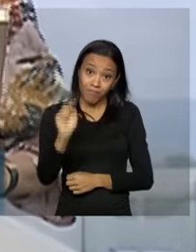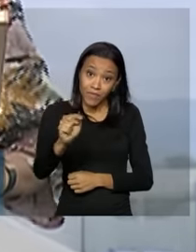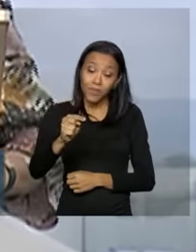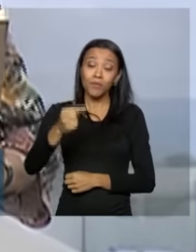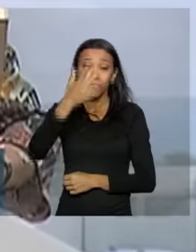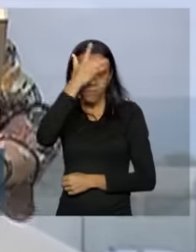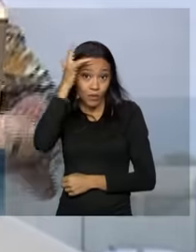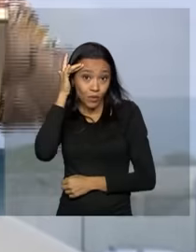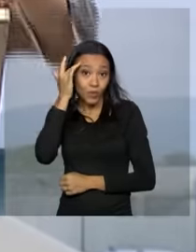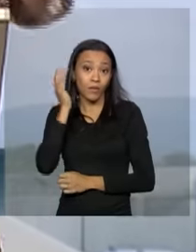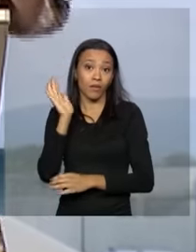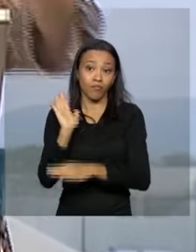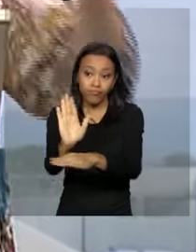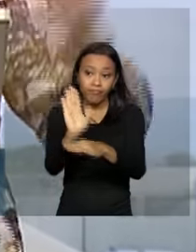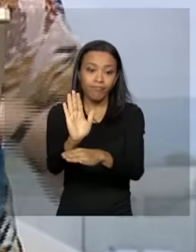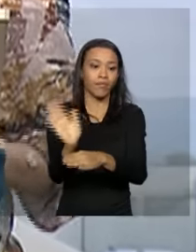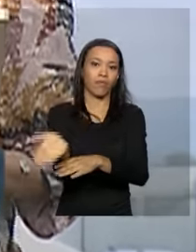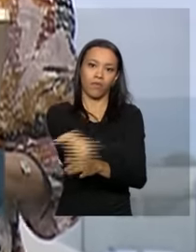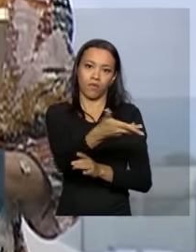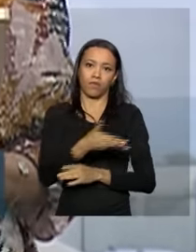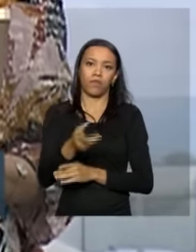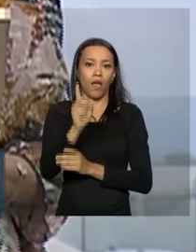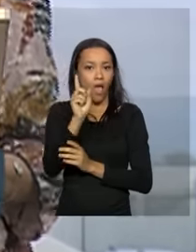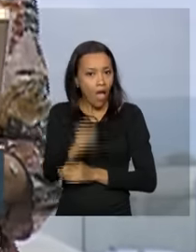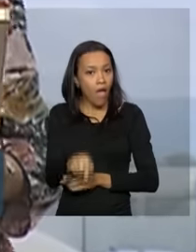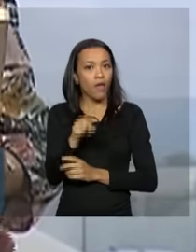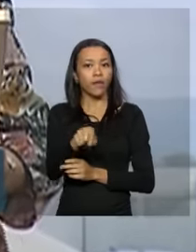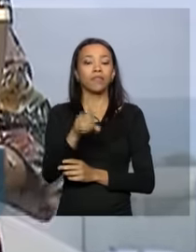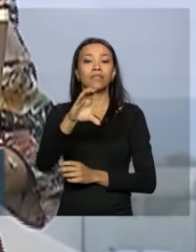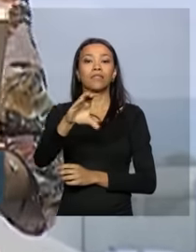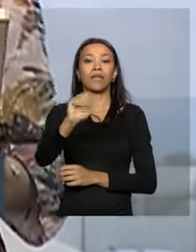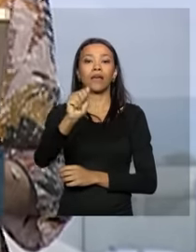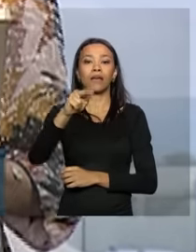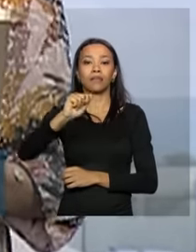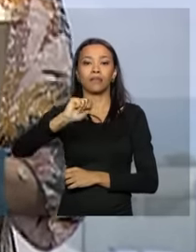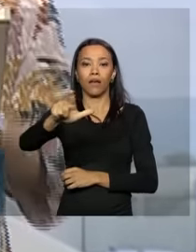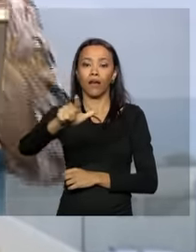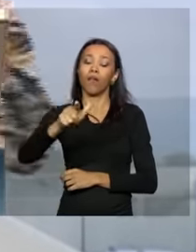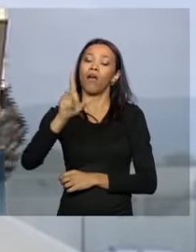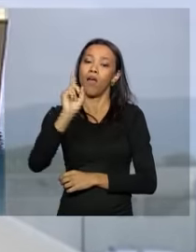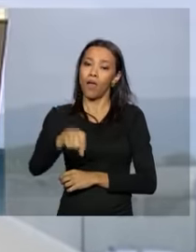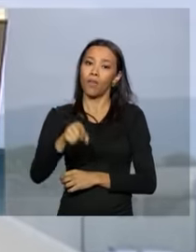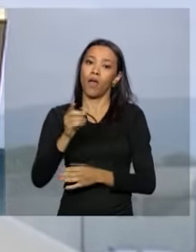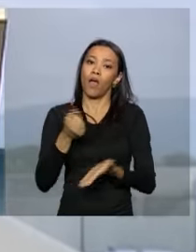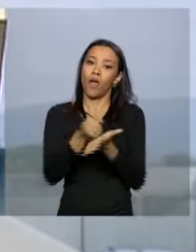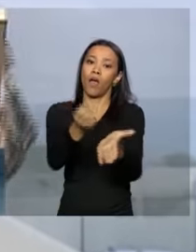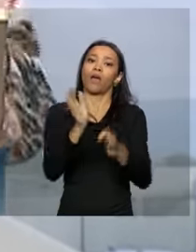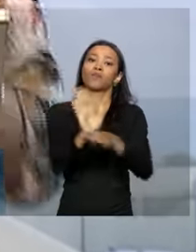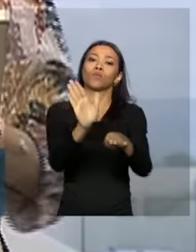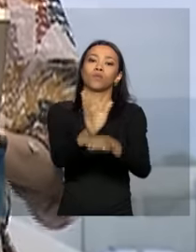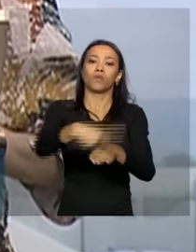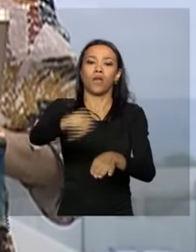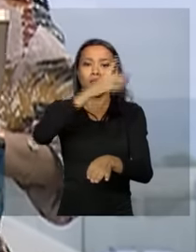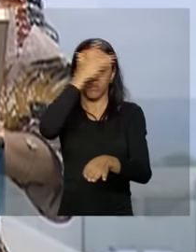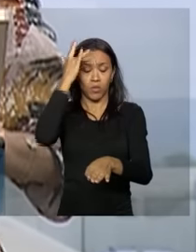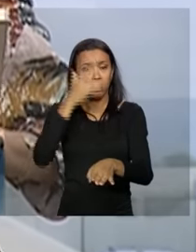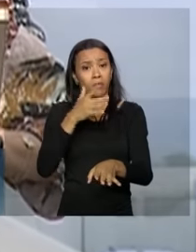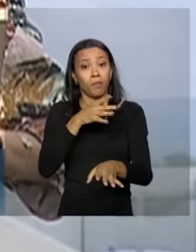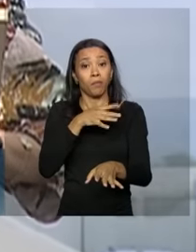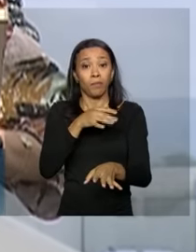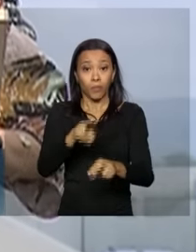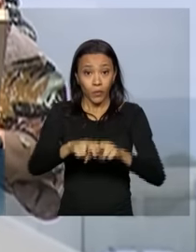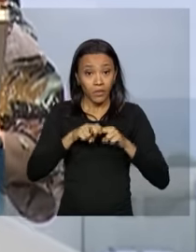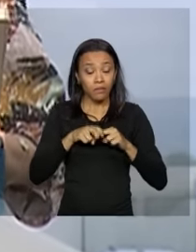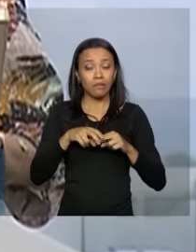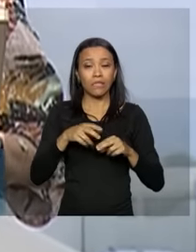É isso que esse canal é para chegar às pessoas. Então, por isso que no Natal eu acho